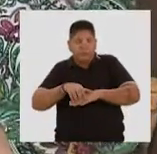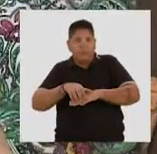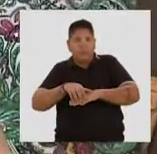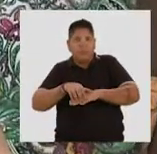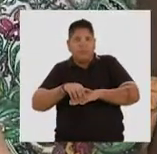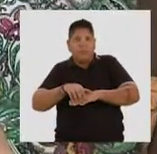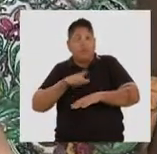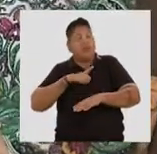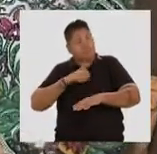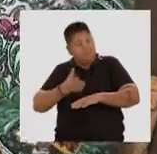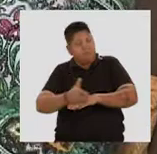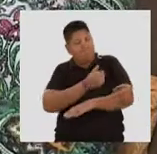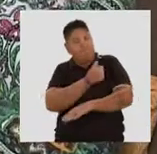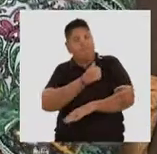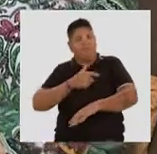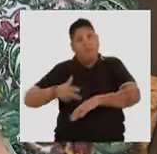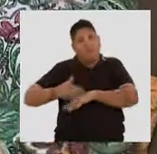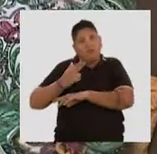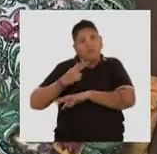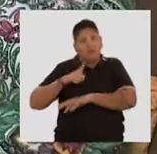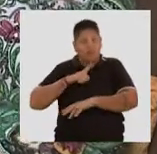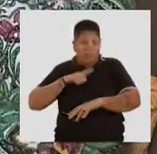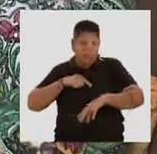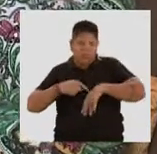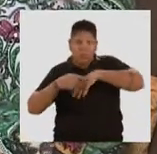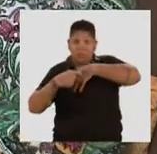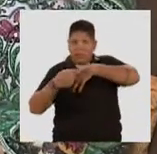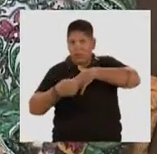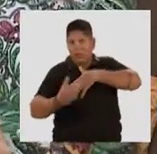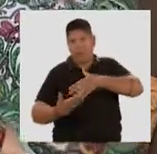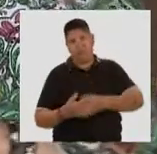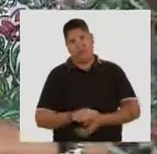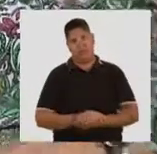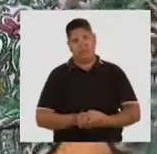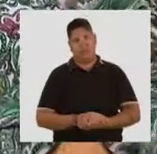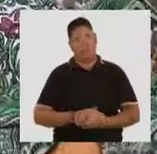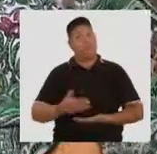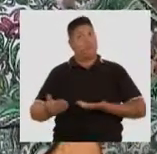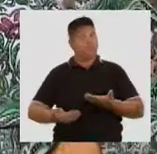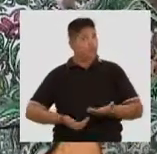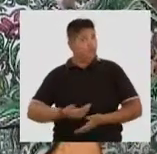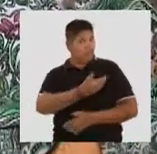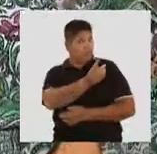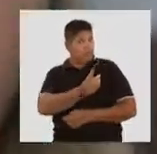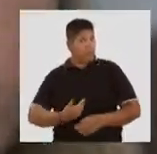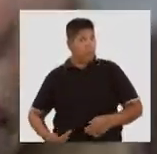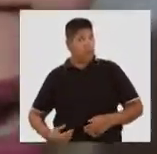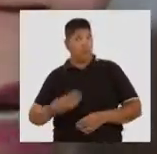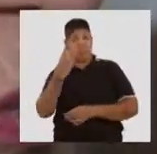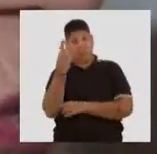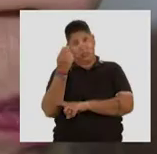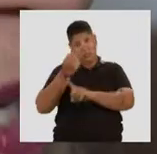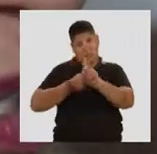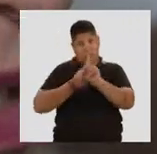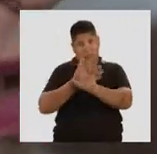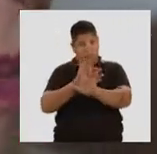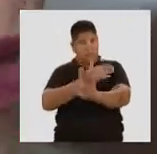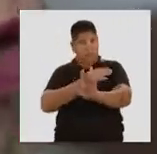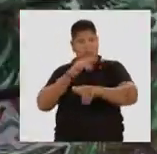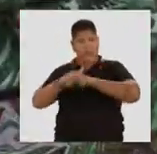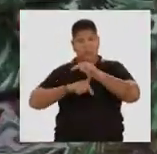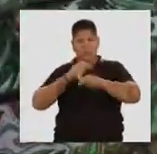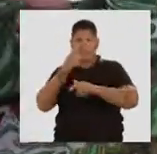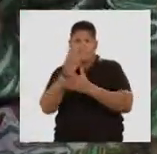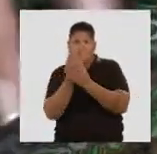cisto. Nasceu o cisto que eu tirei, aí ficou esse sinal aqui. A servidora pública ficou 3 meses afastada